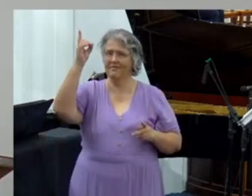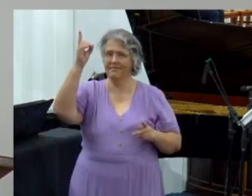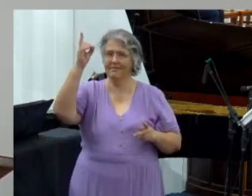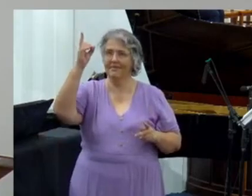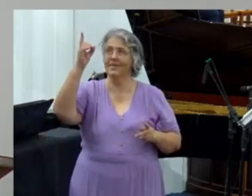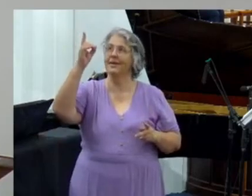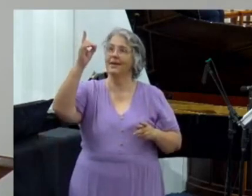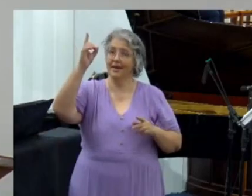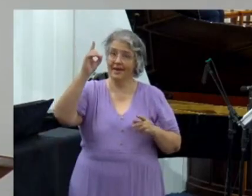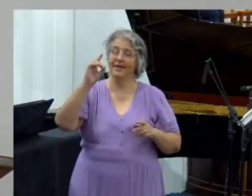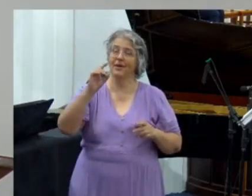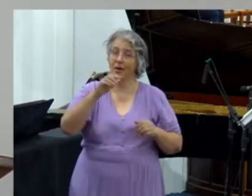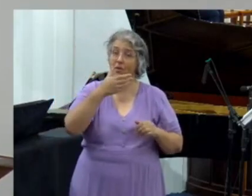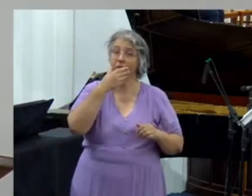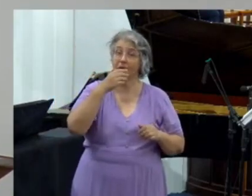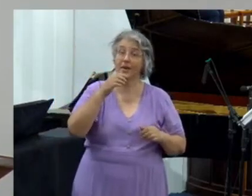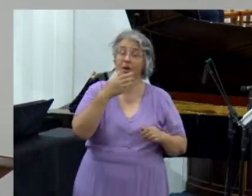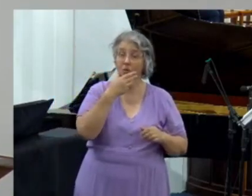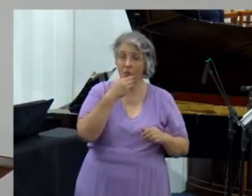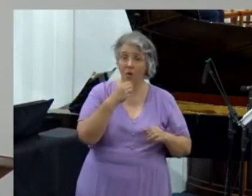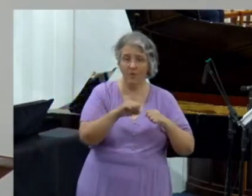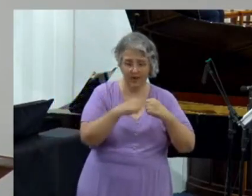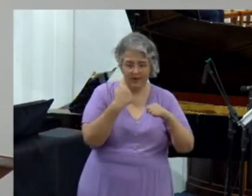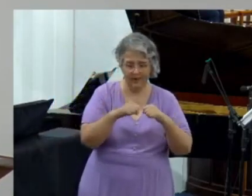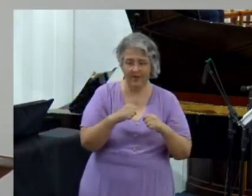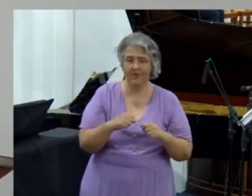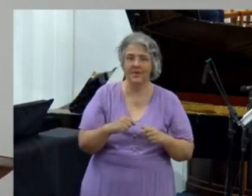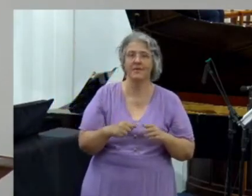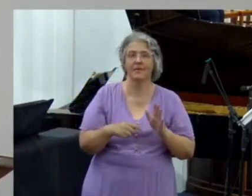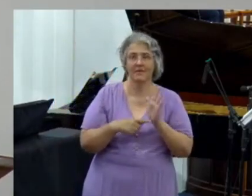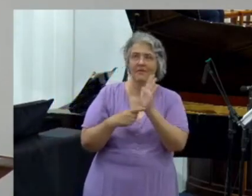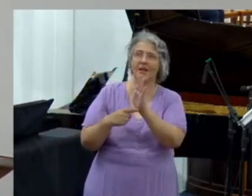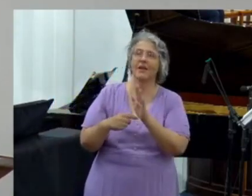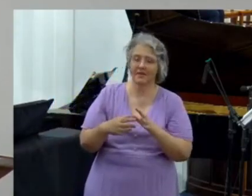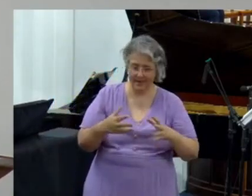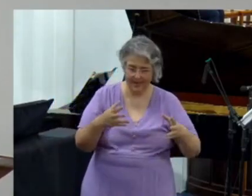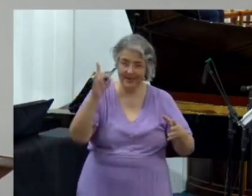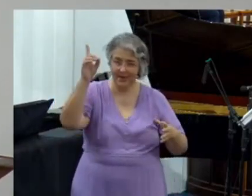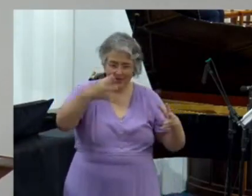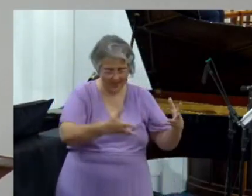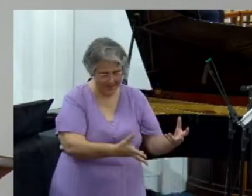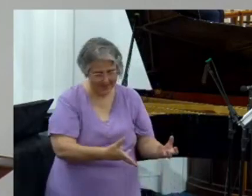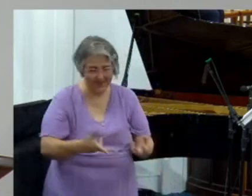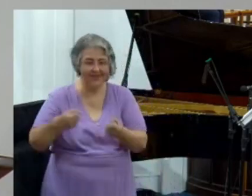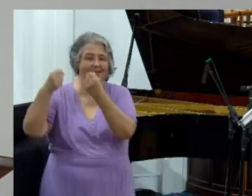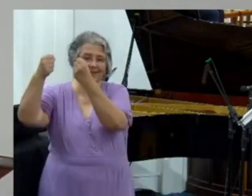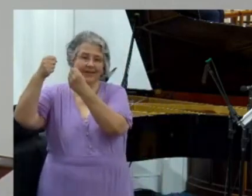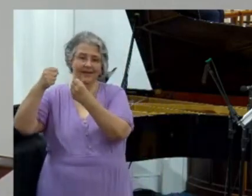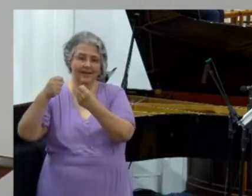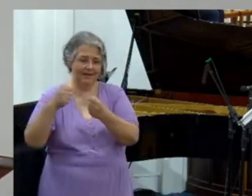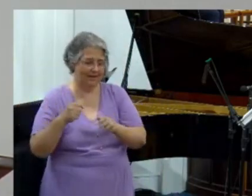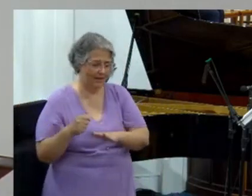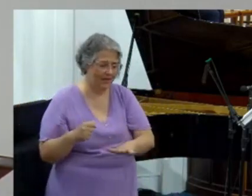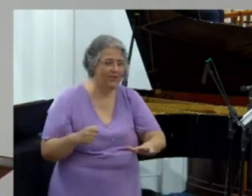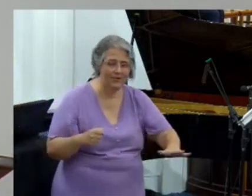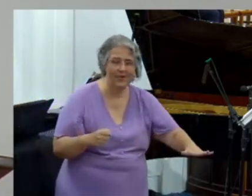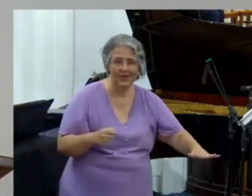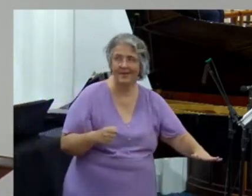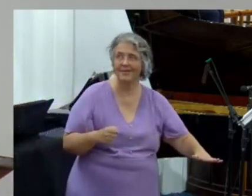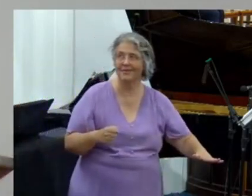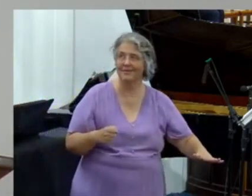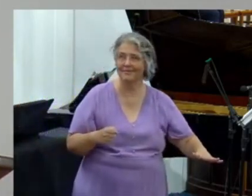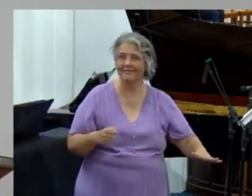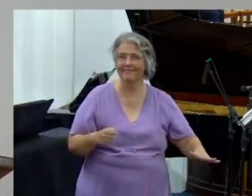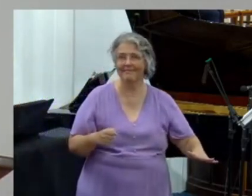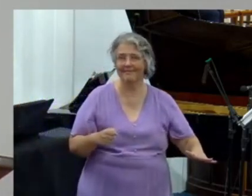de pequeninos. Aquilo que Deus um dia prometeu tirar da boca de crianças de peito. Um